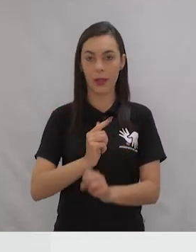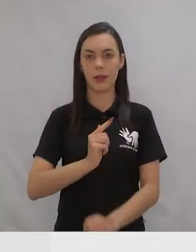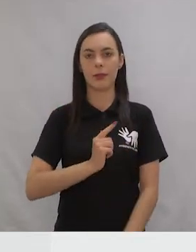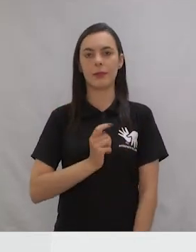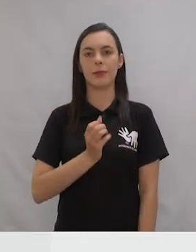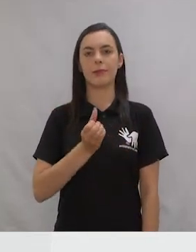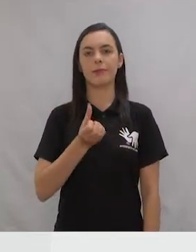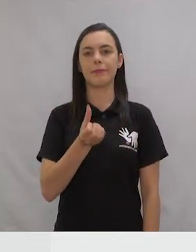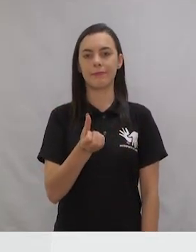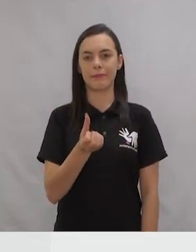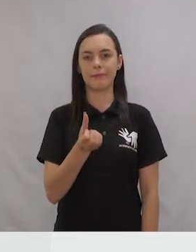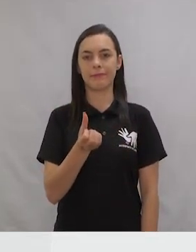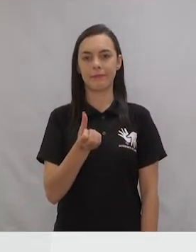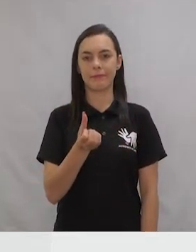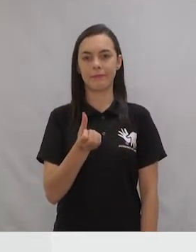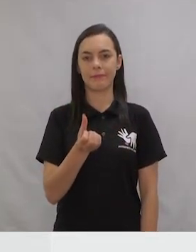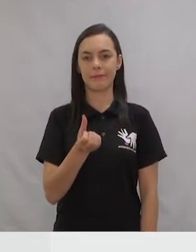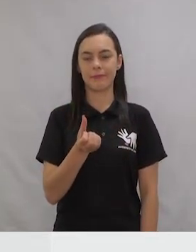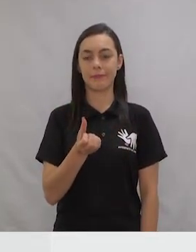tenho 6.